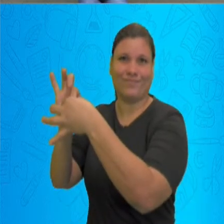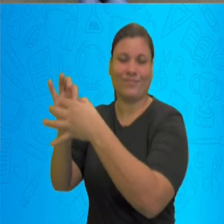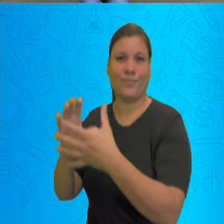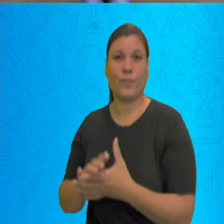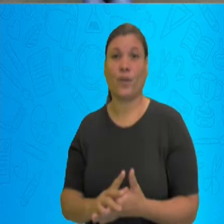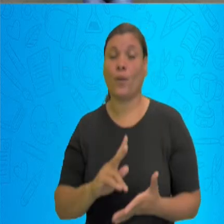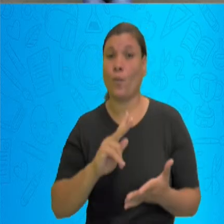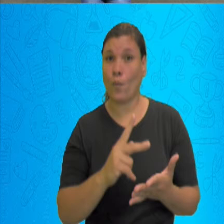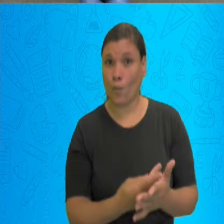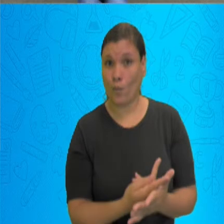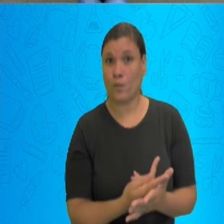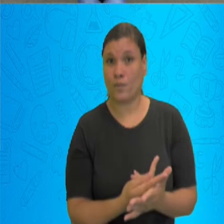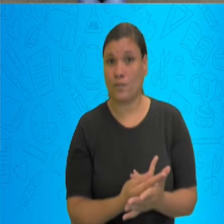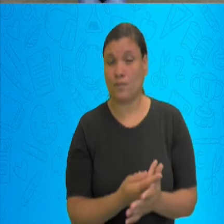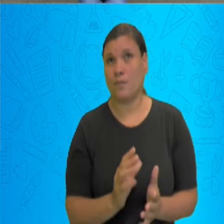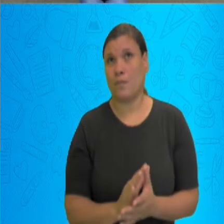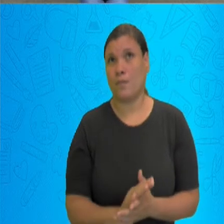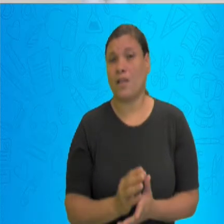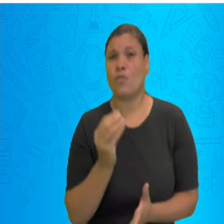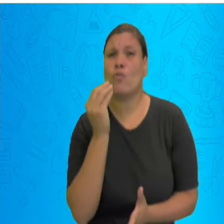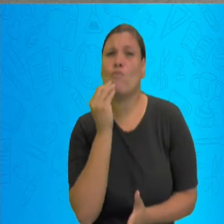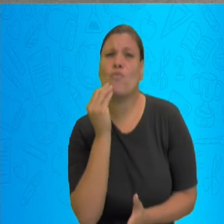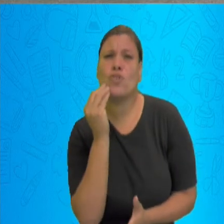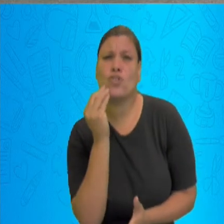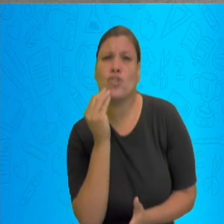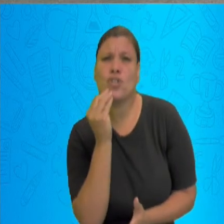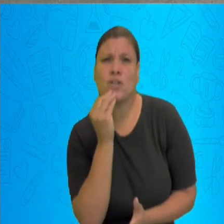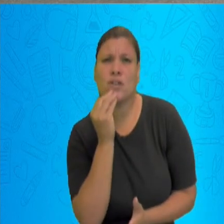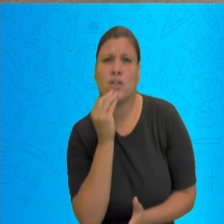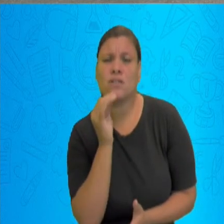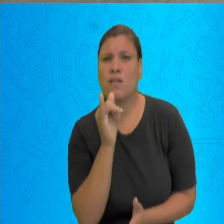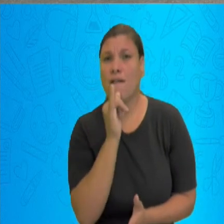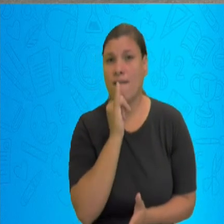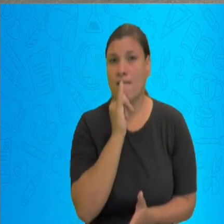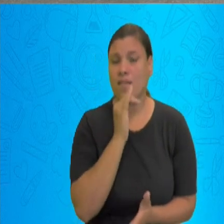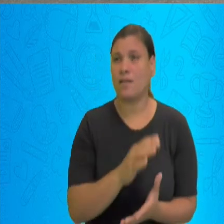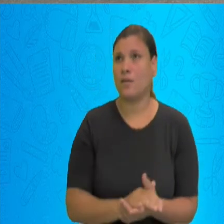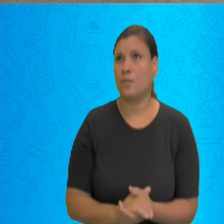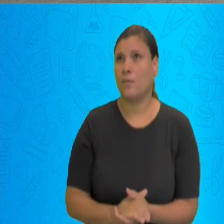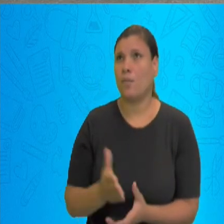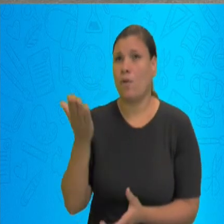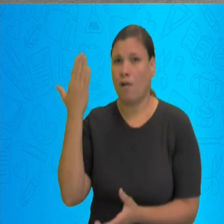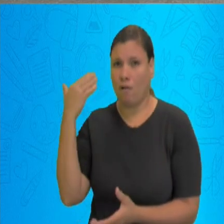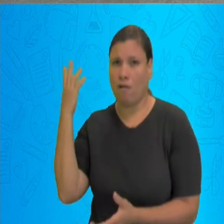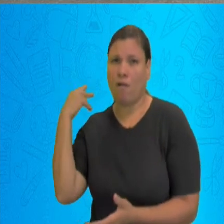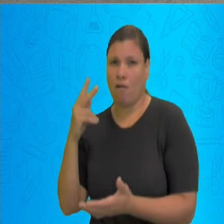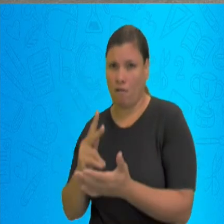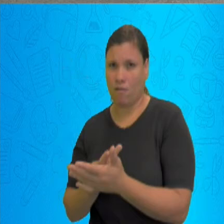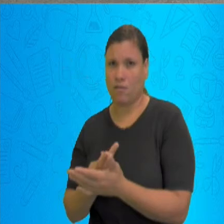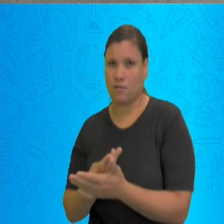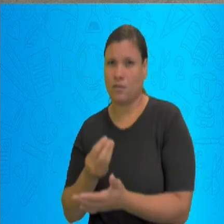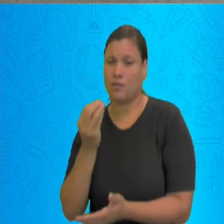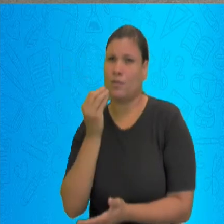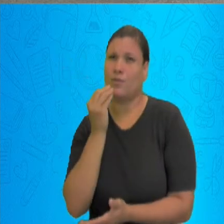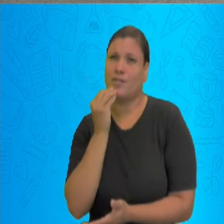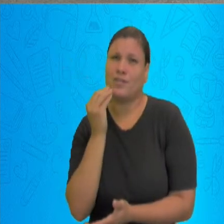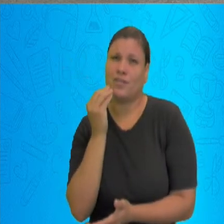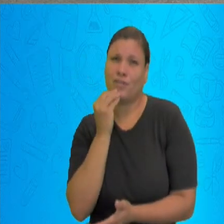consequência, né, de outra, encontrando-se condicionada a outra.